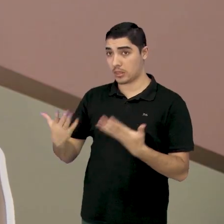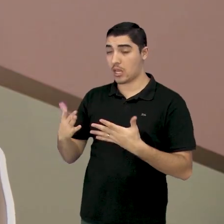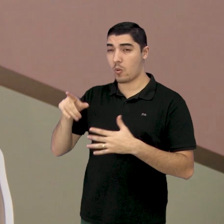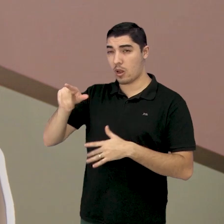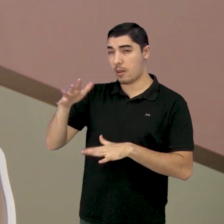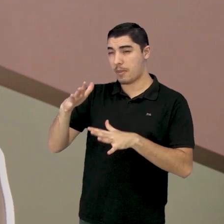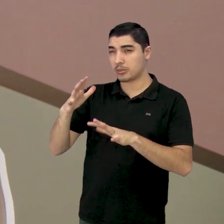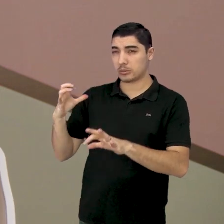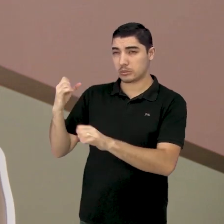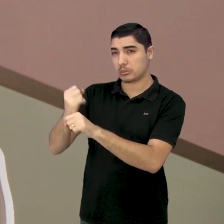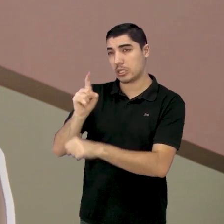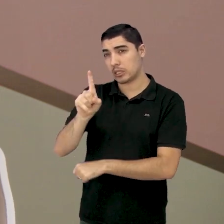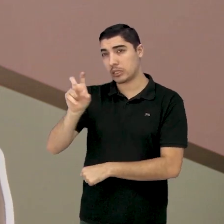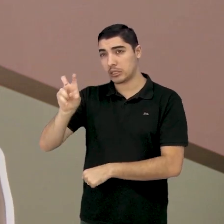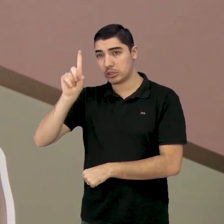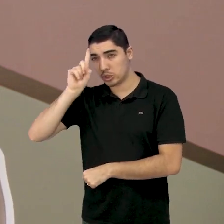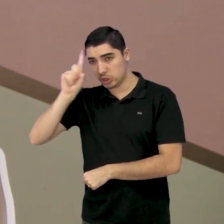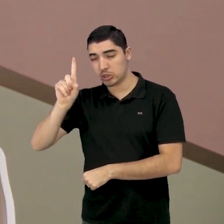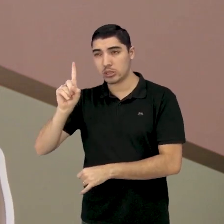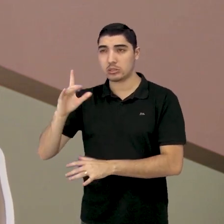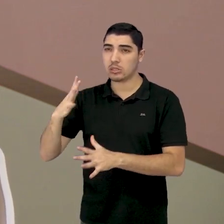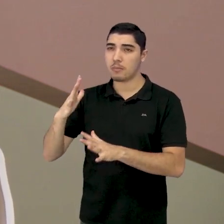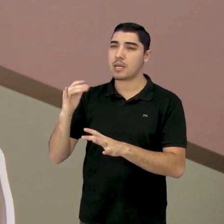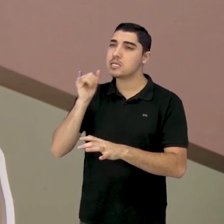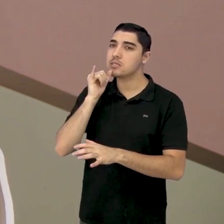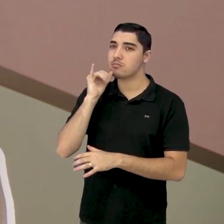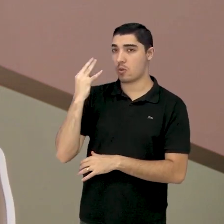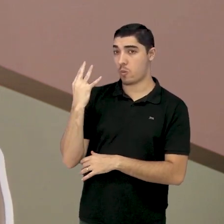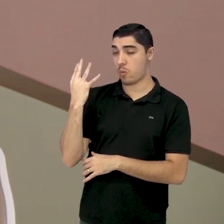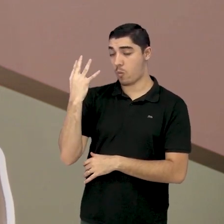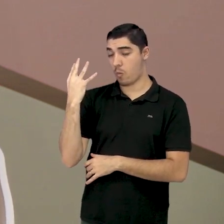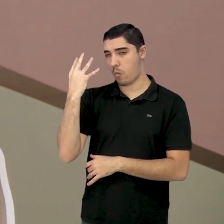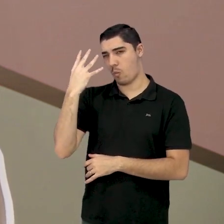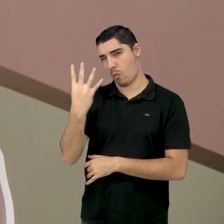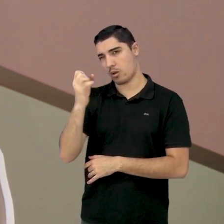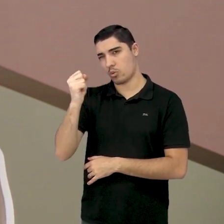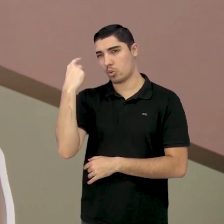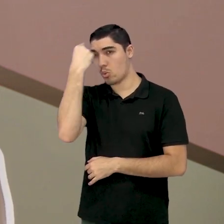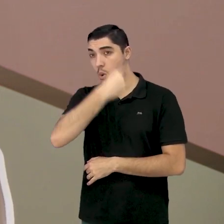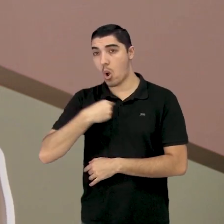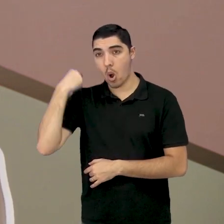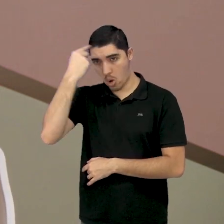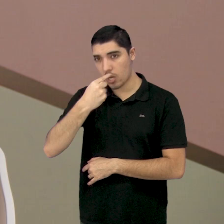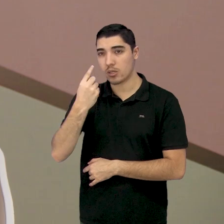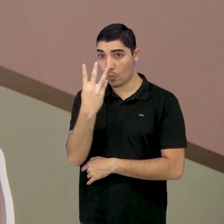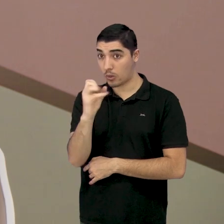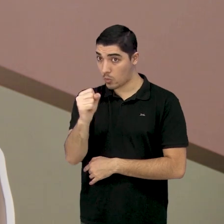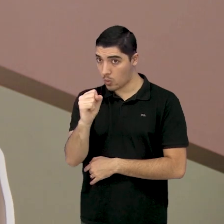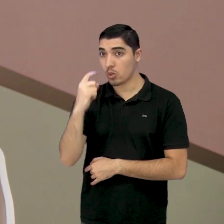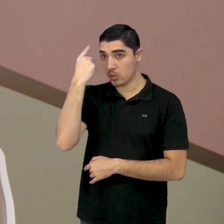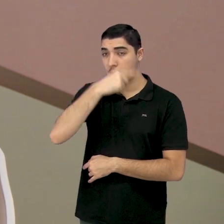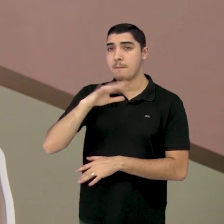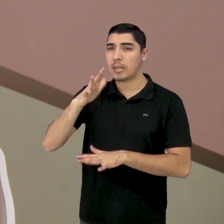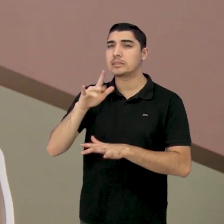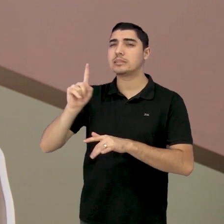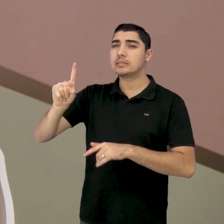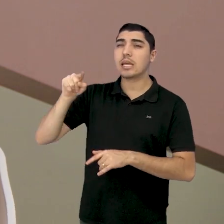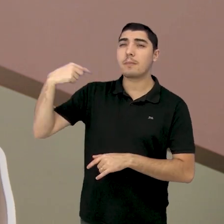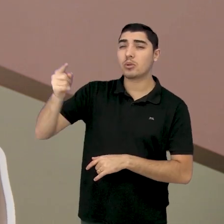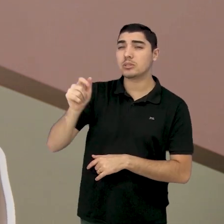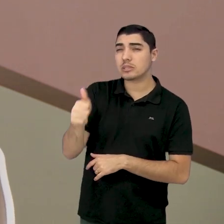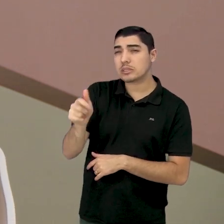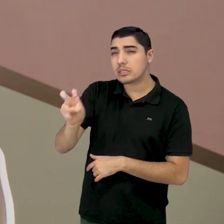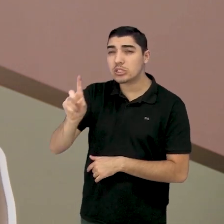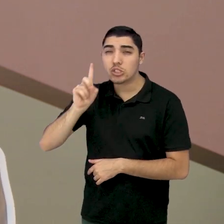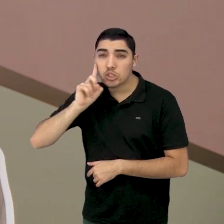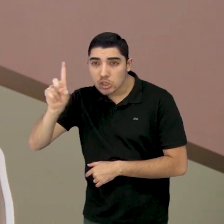no 15º dia. Então, após 48 horas, a toxina começa a fazer efeito, porém o final dela é no 15º dia. Então,